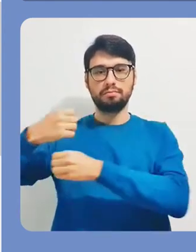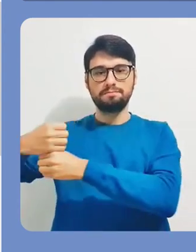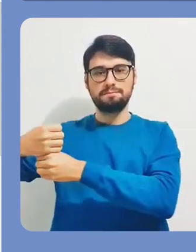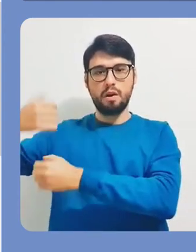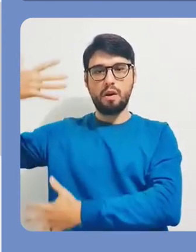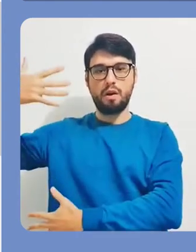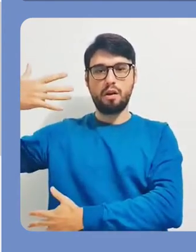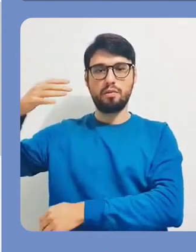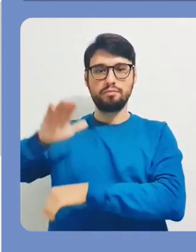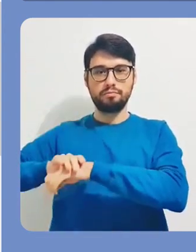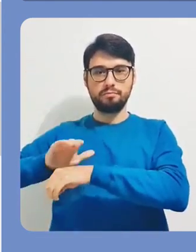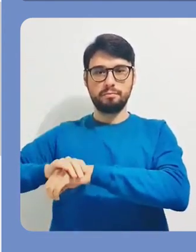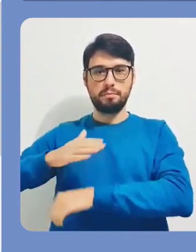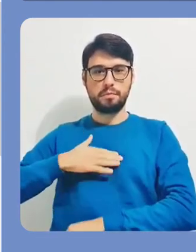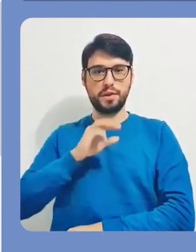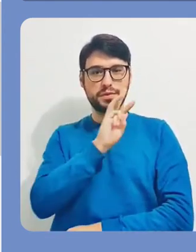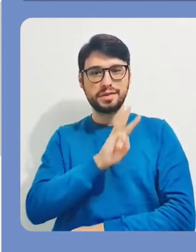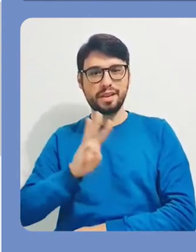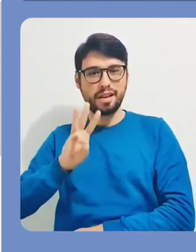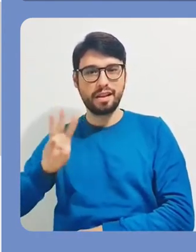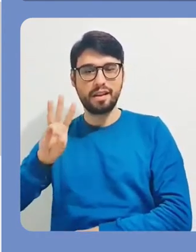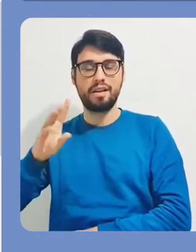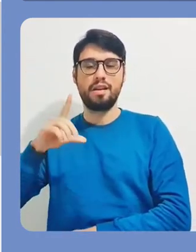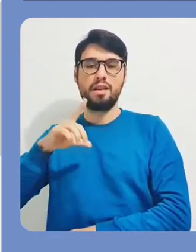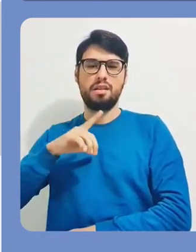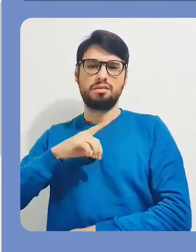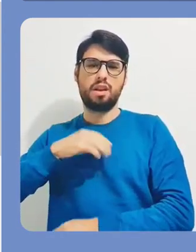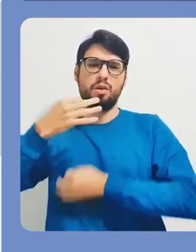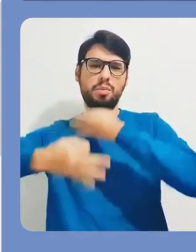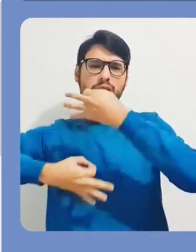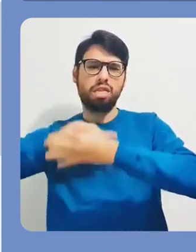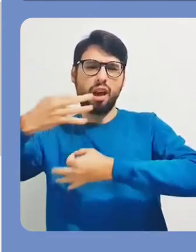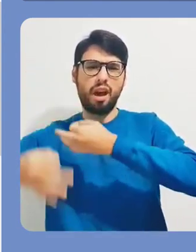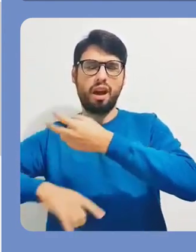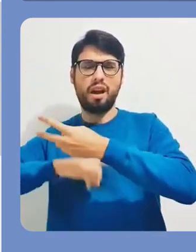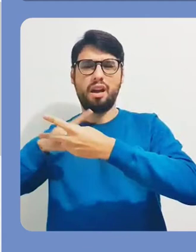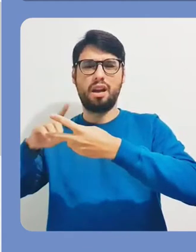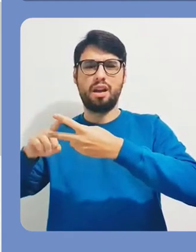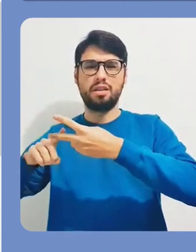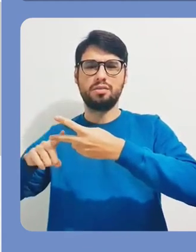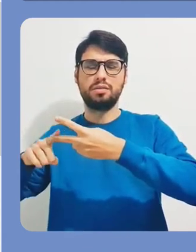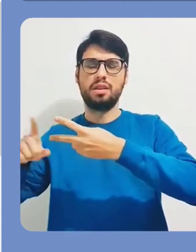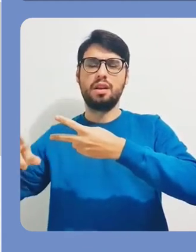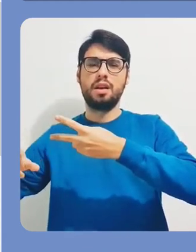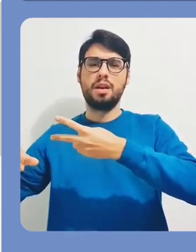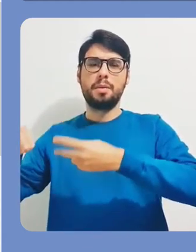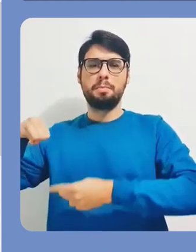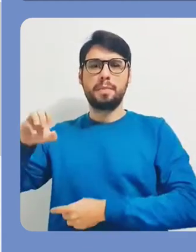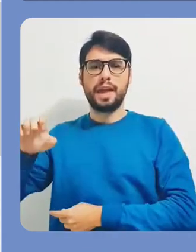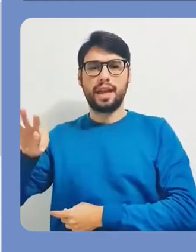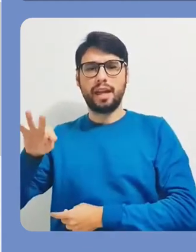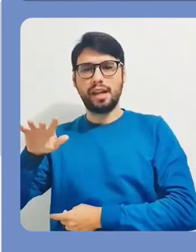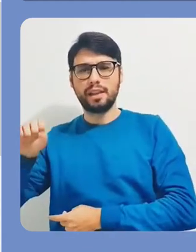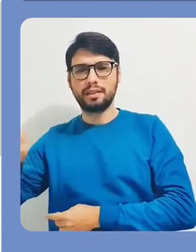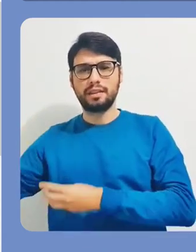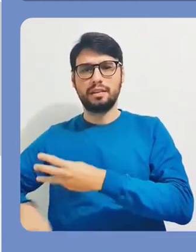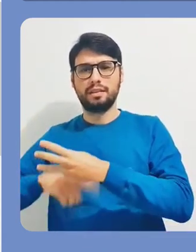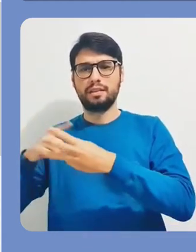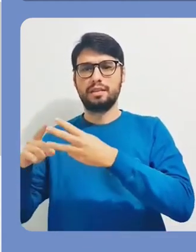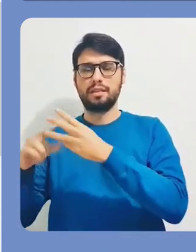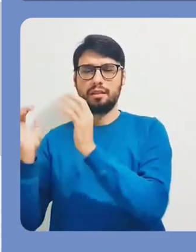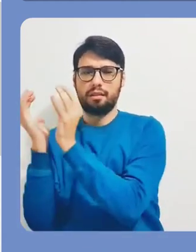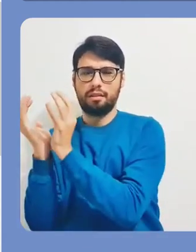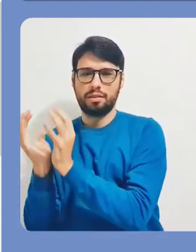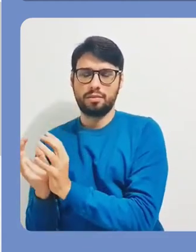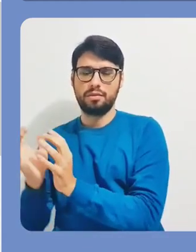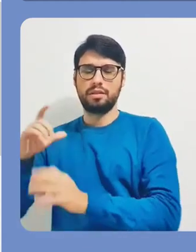todos os tópicos que estão aparecendo na lateral do meu site. Então aqui eu tenho tópicos recentes, comentários,